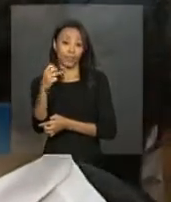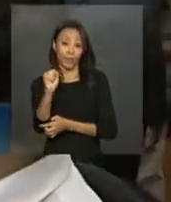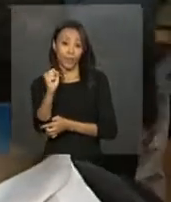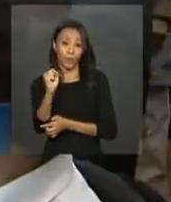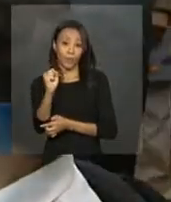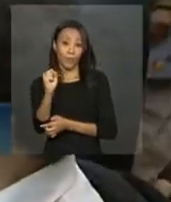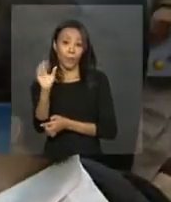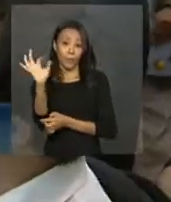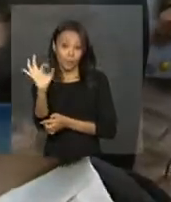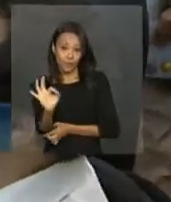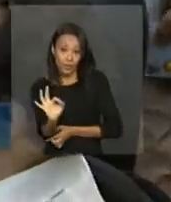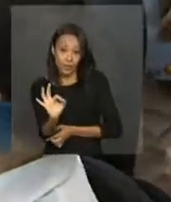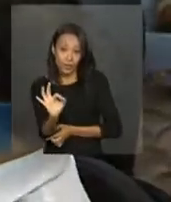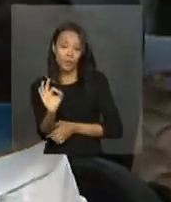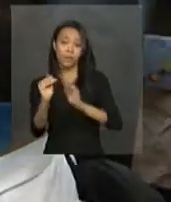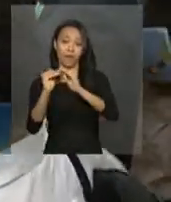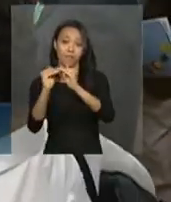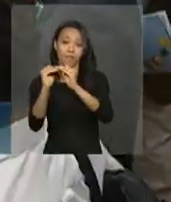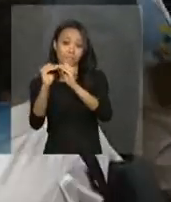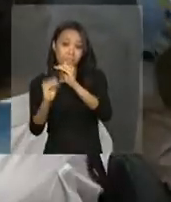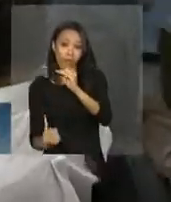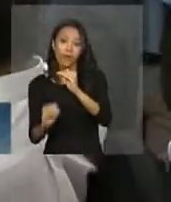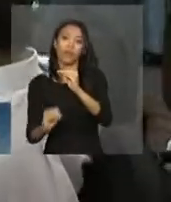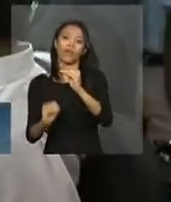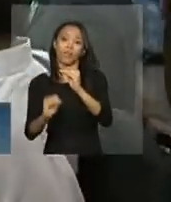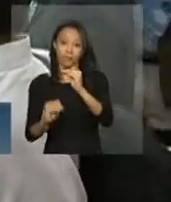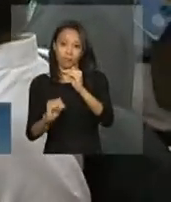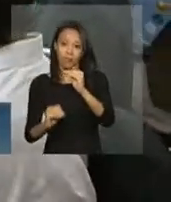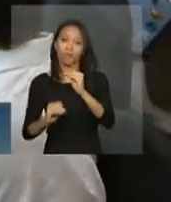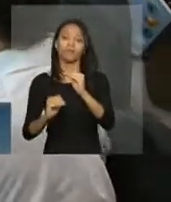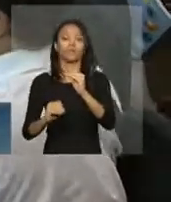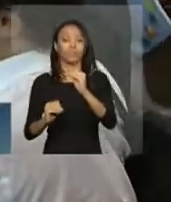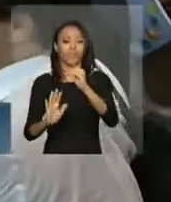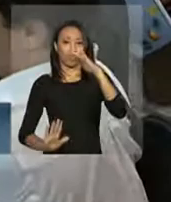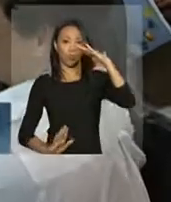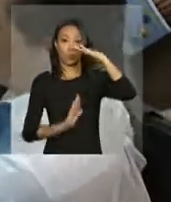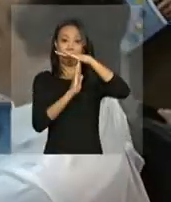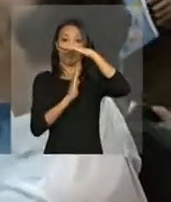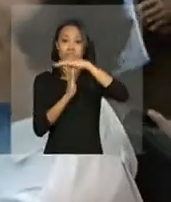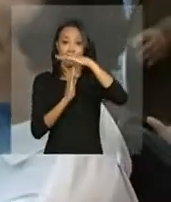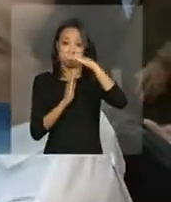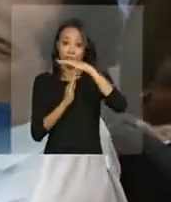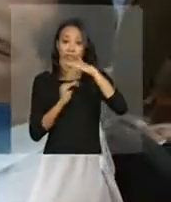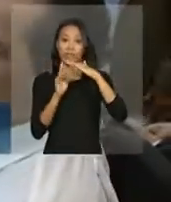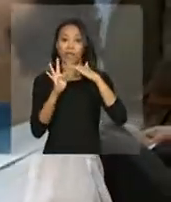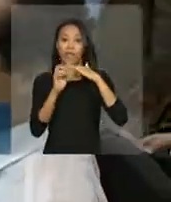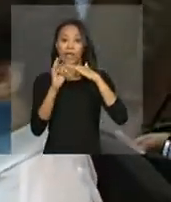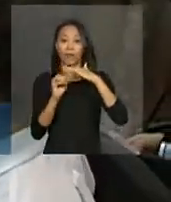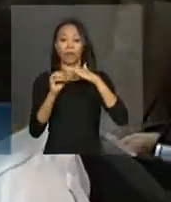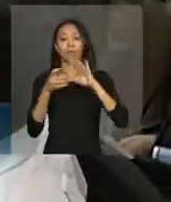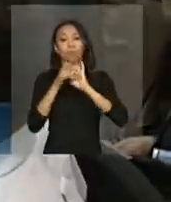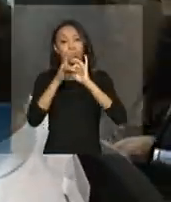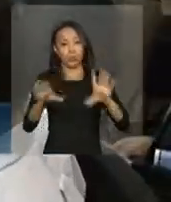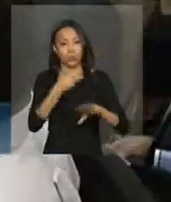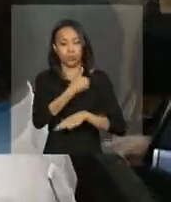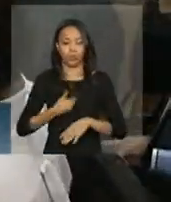38% abaixo um valor 38% menor que o teto estabelecido pelo